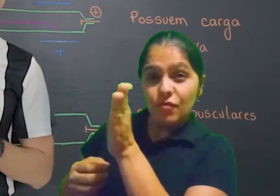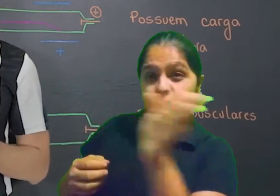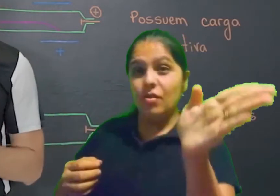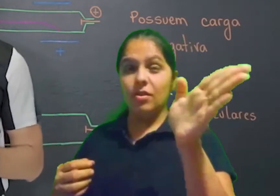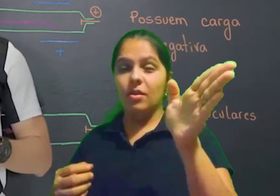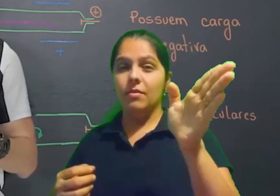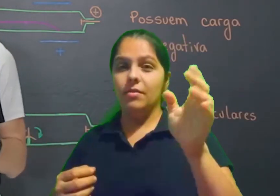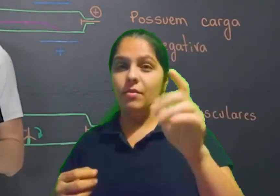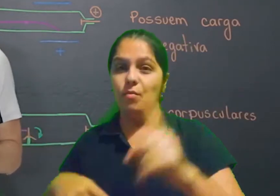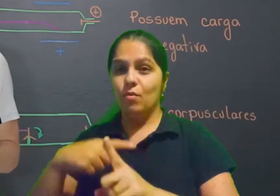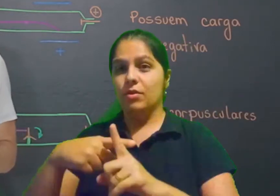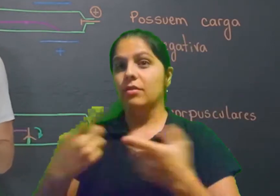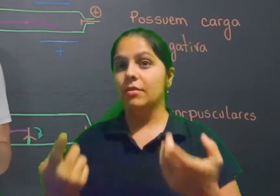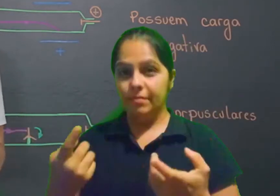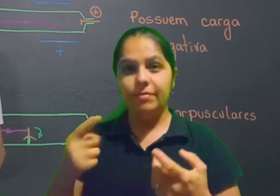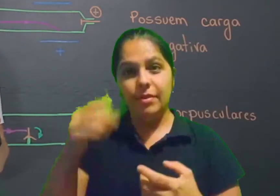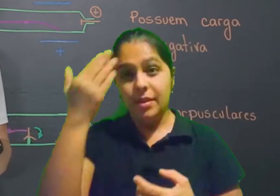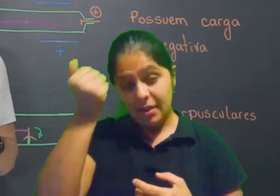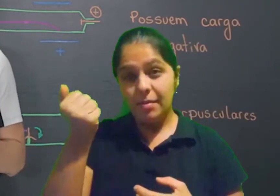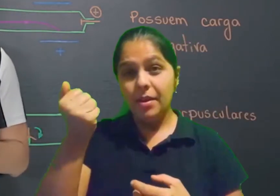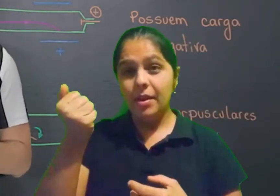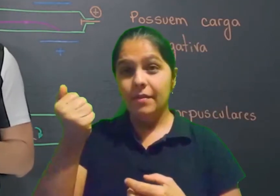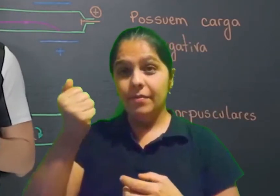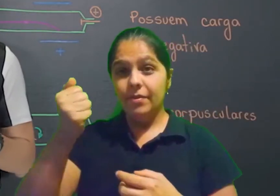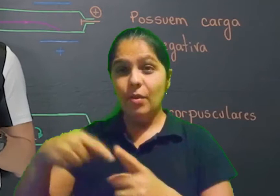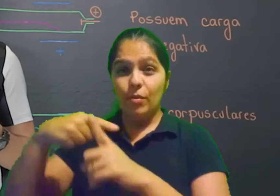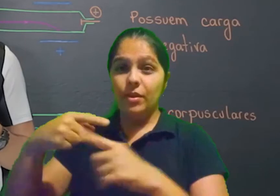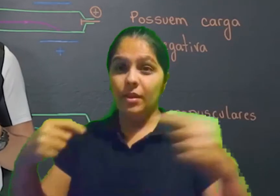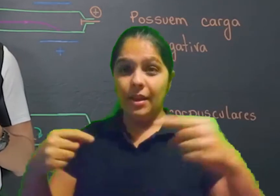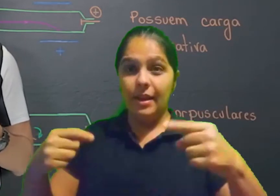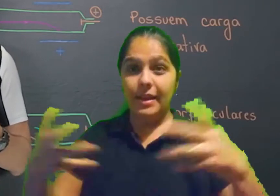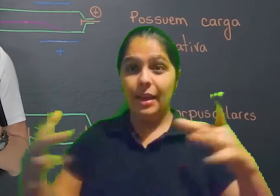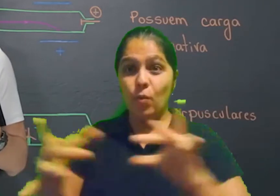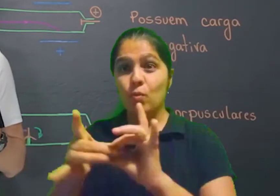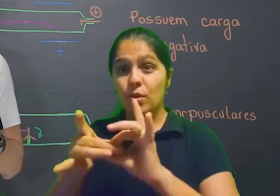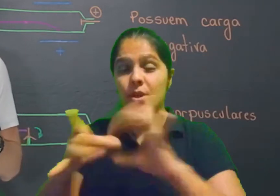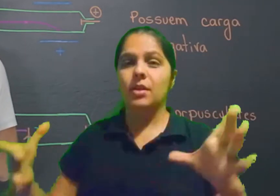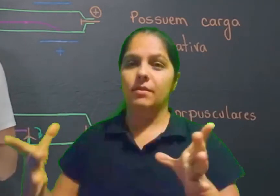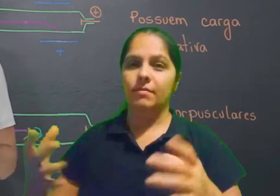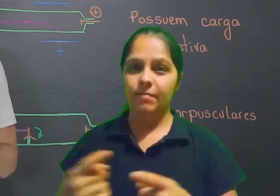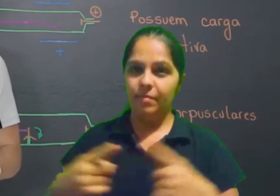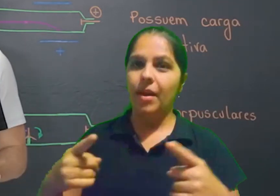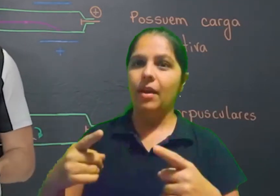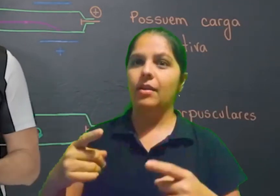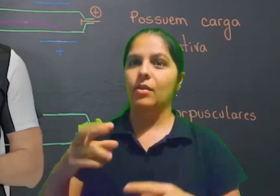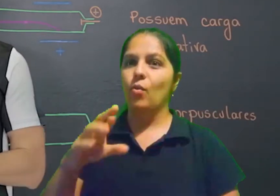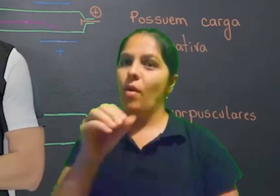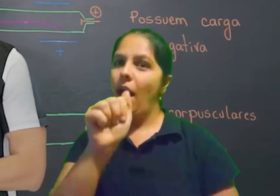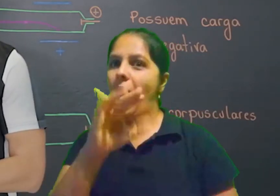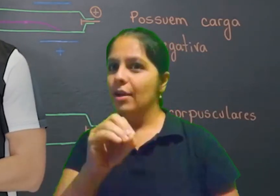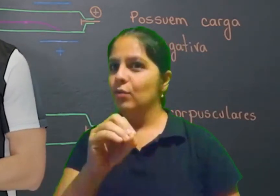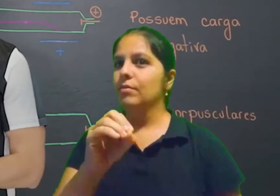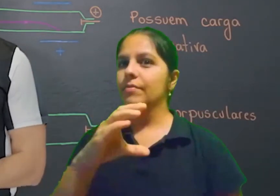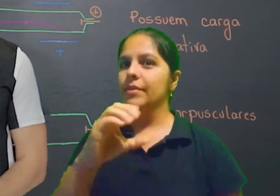deve saber, os opostos eles se atraem. Se o raio catódico ele é desviado em direção